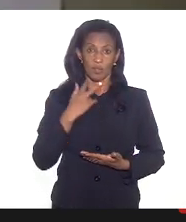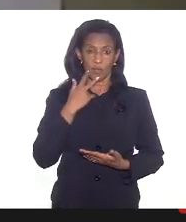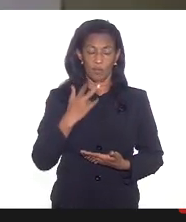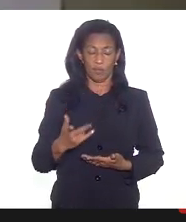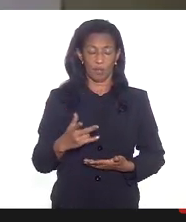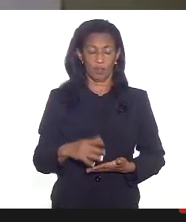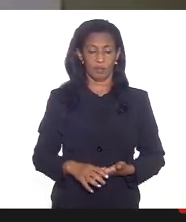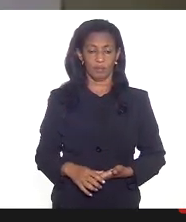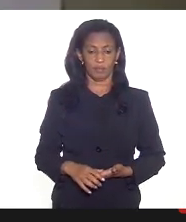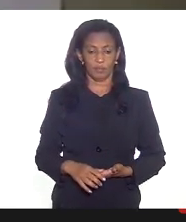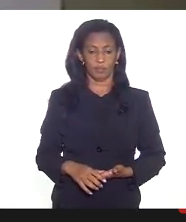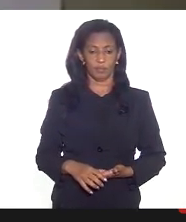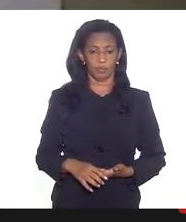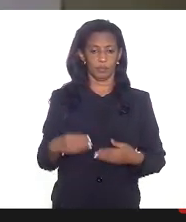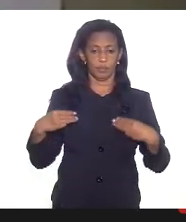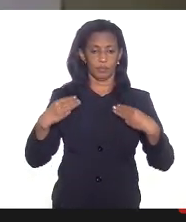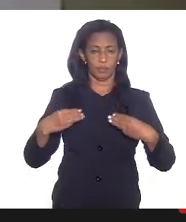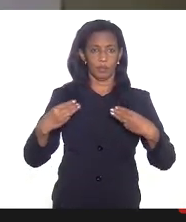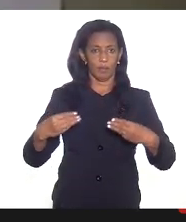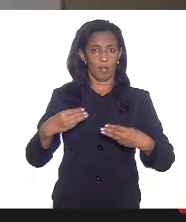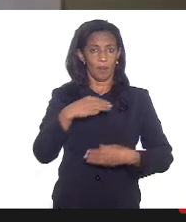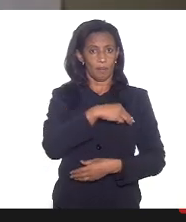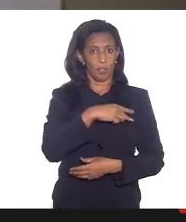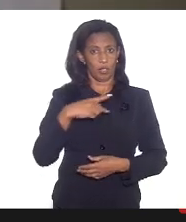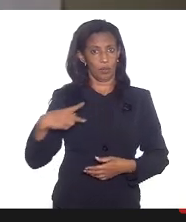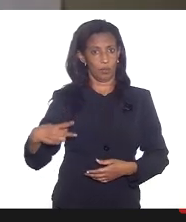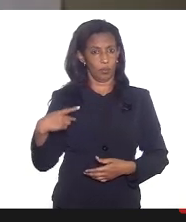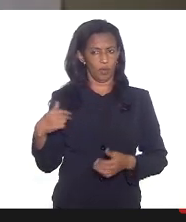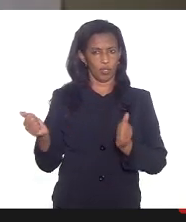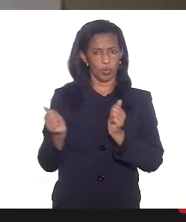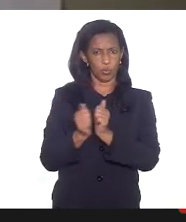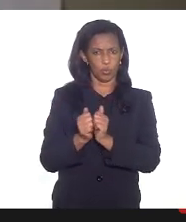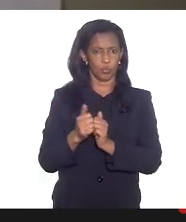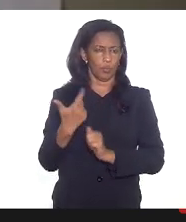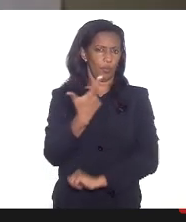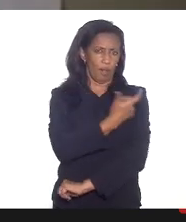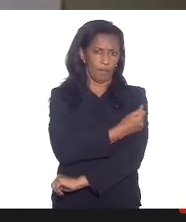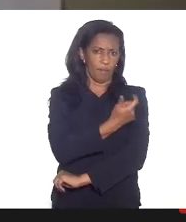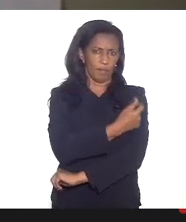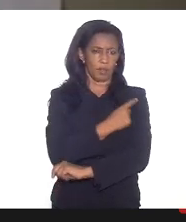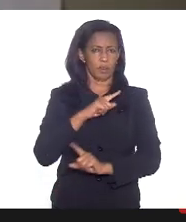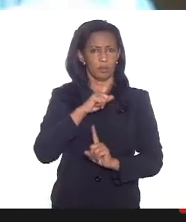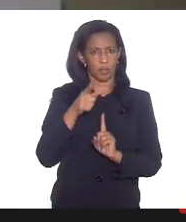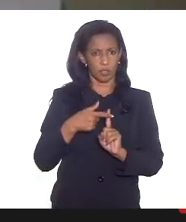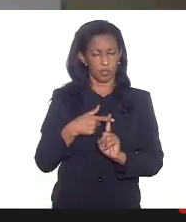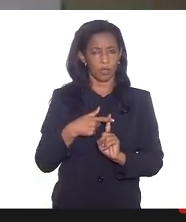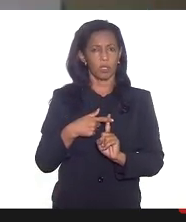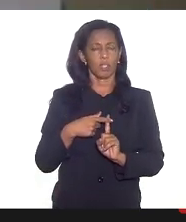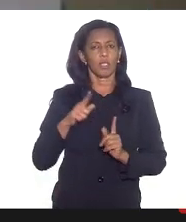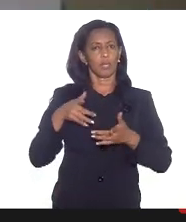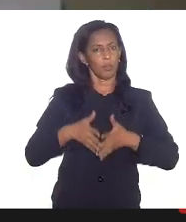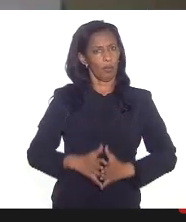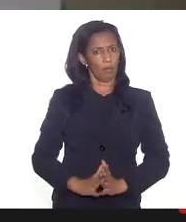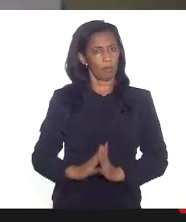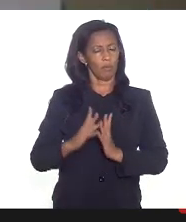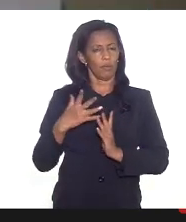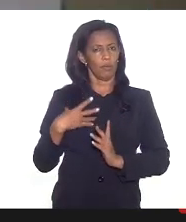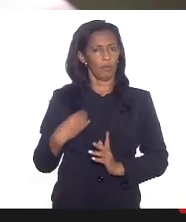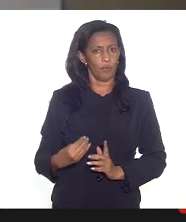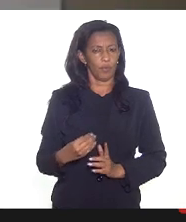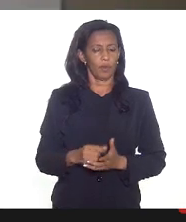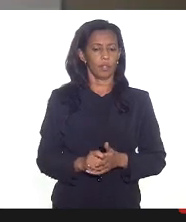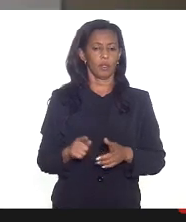dizer que o ministério público vem acompanhando de perto essa questão da vacinação das Gestantes e puérperas e